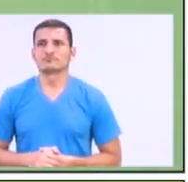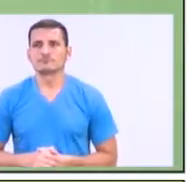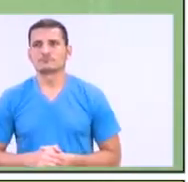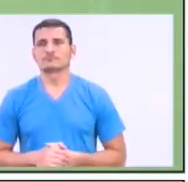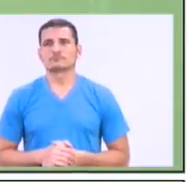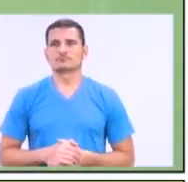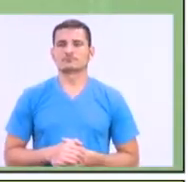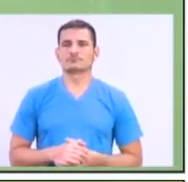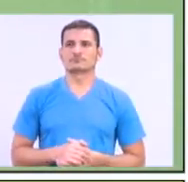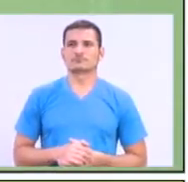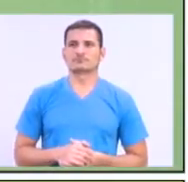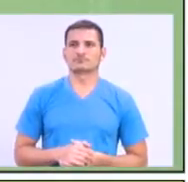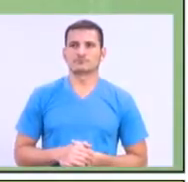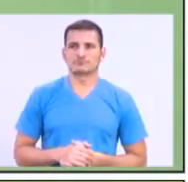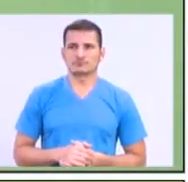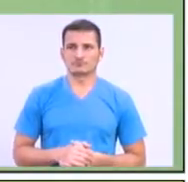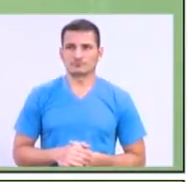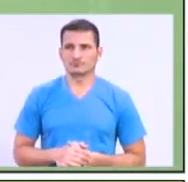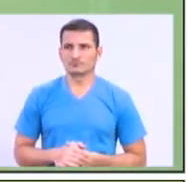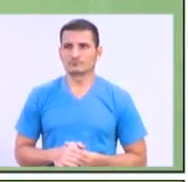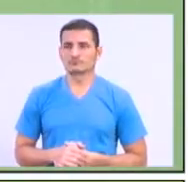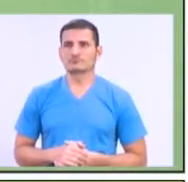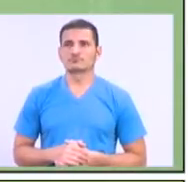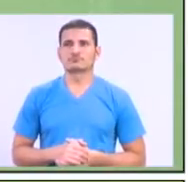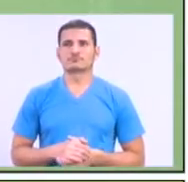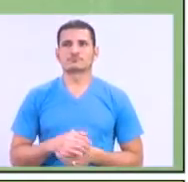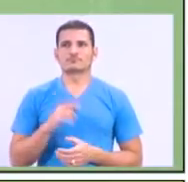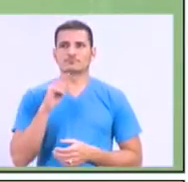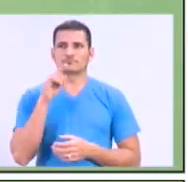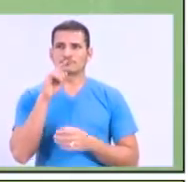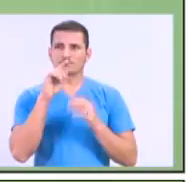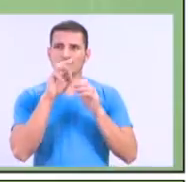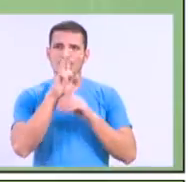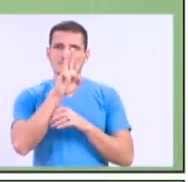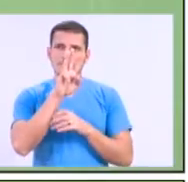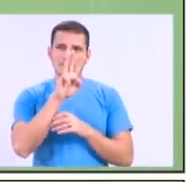endereço, olha como eu acessei esse arquivo,